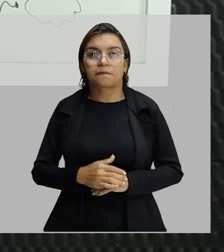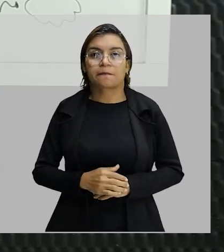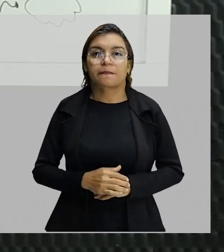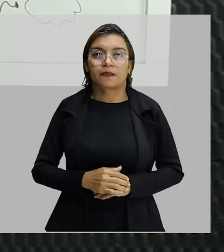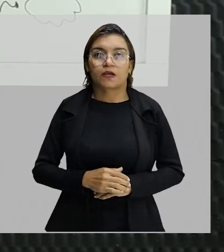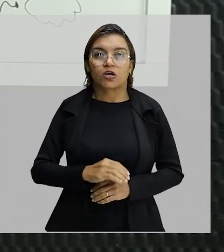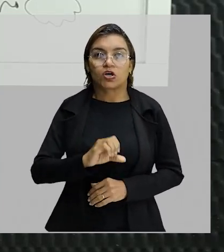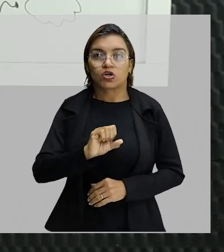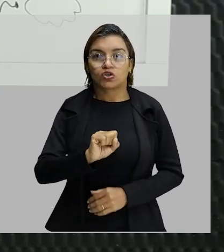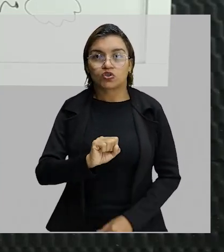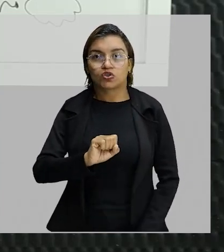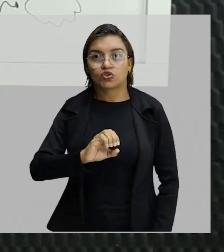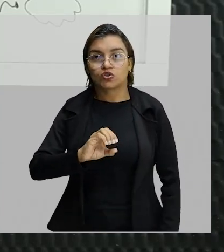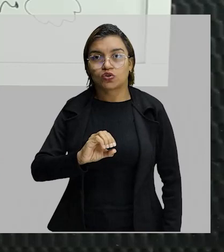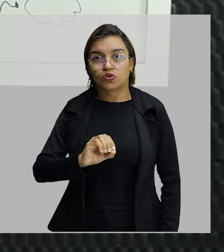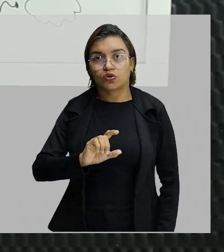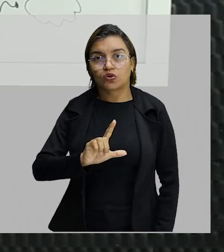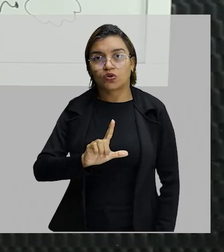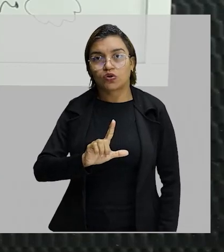sólido,